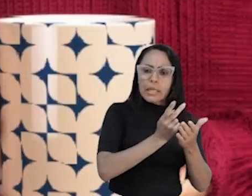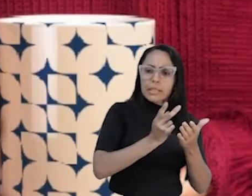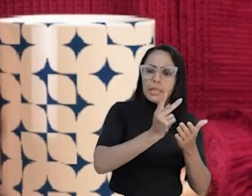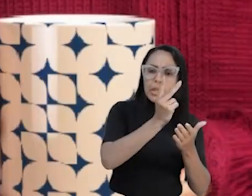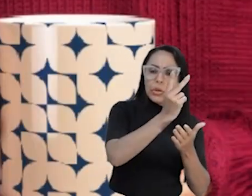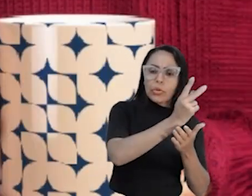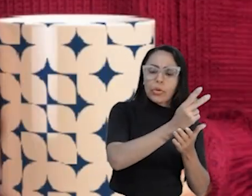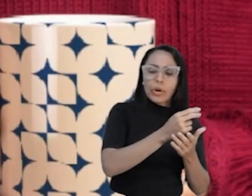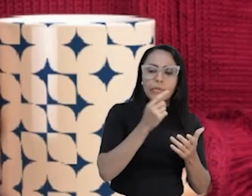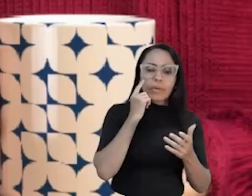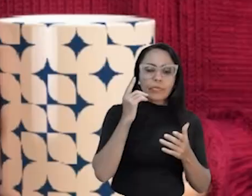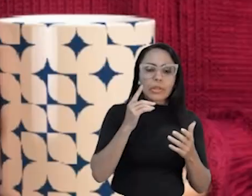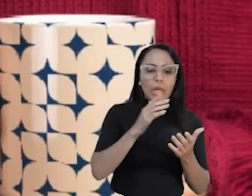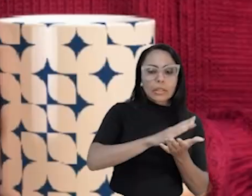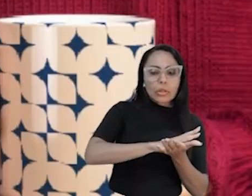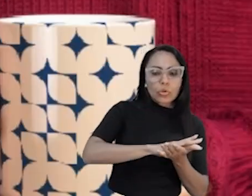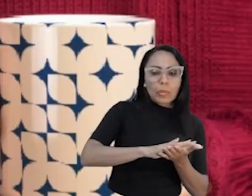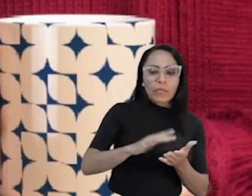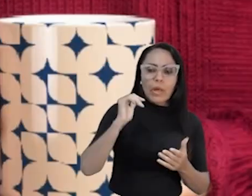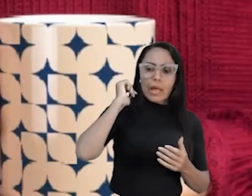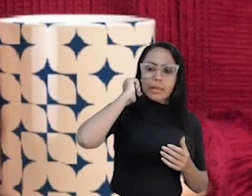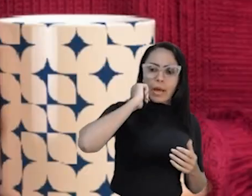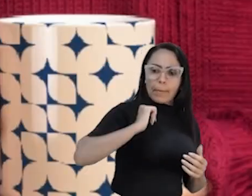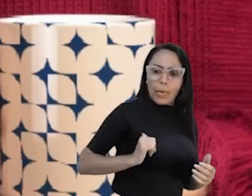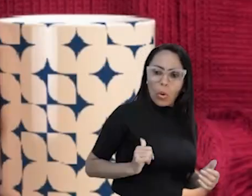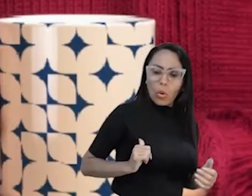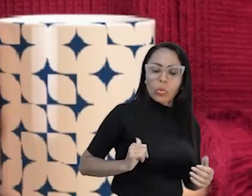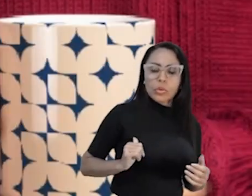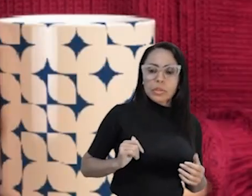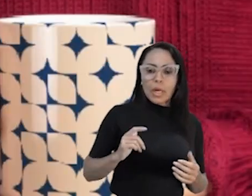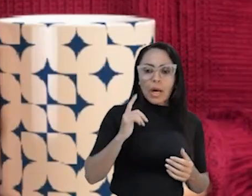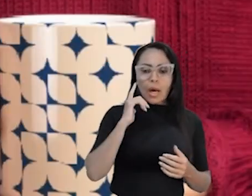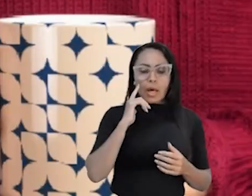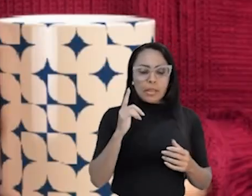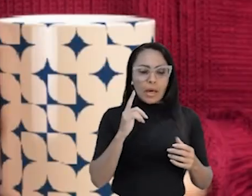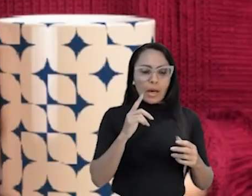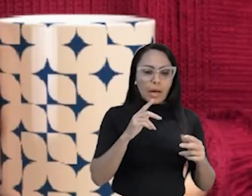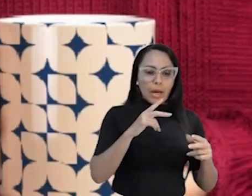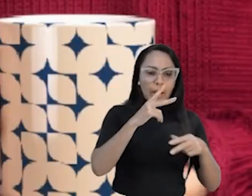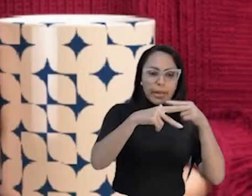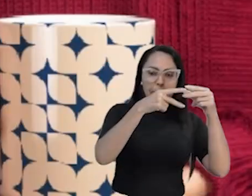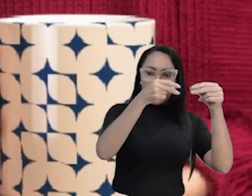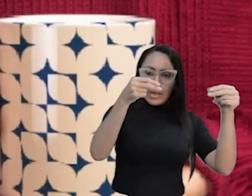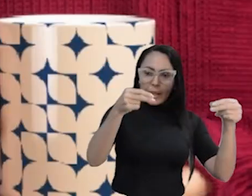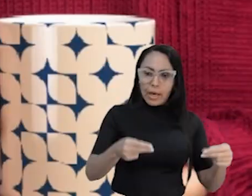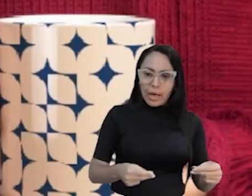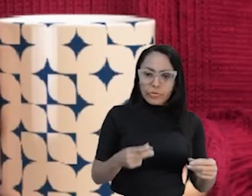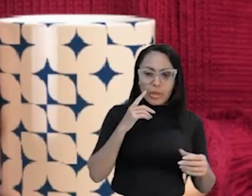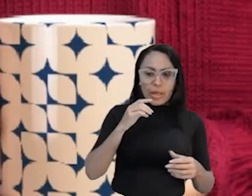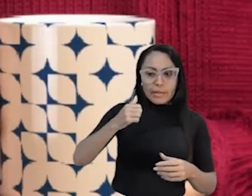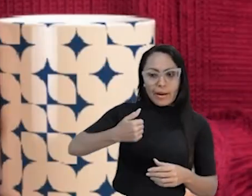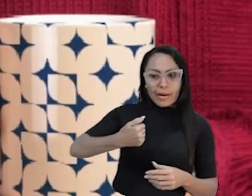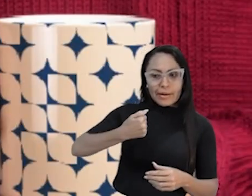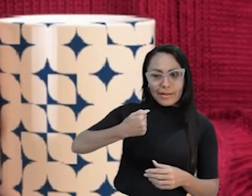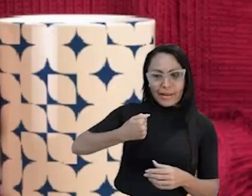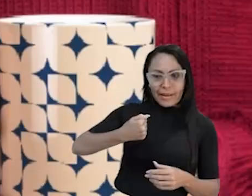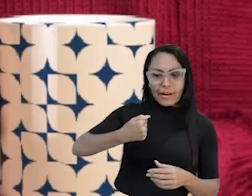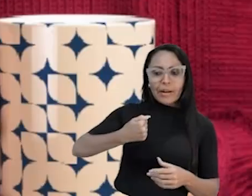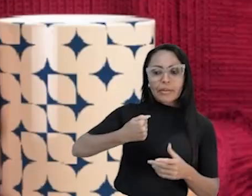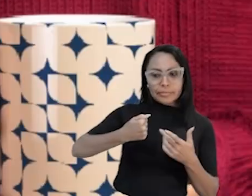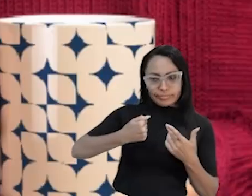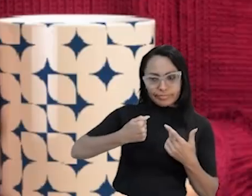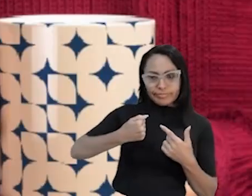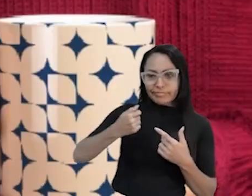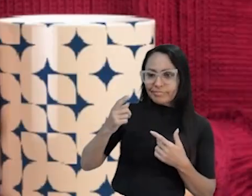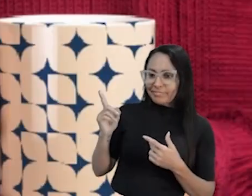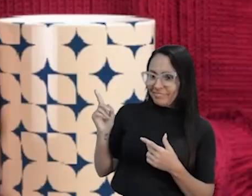ficar na superfície da bolsa, na superfície da embalagem, na caneca, que a gente gosta bastante de fazer